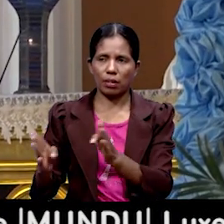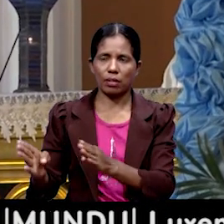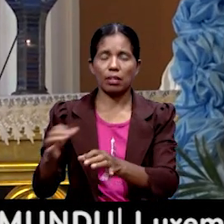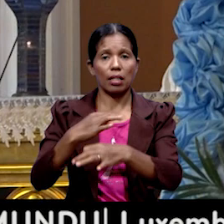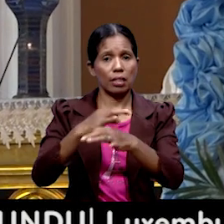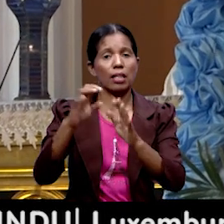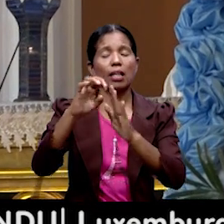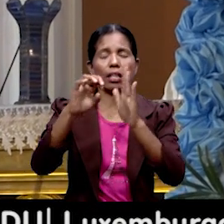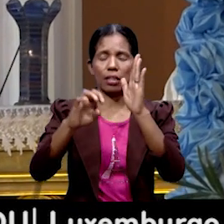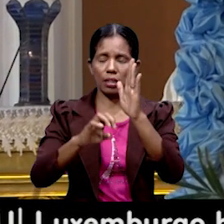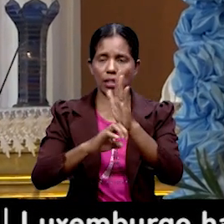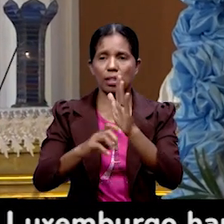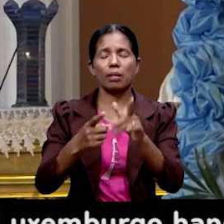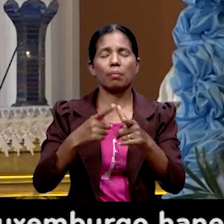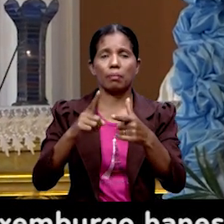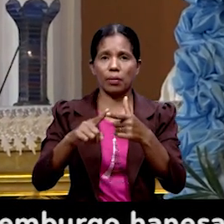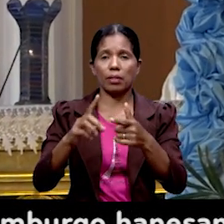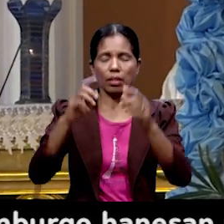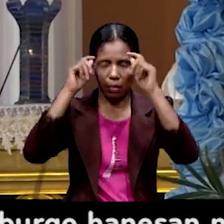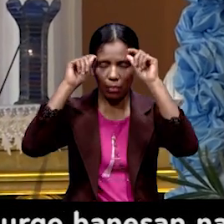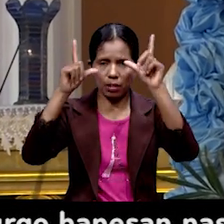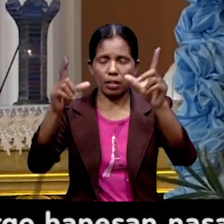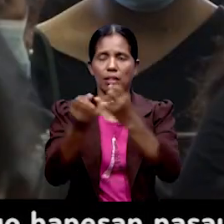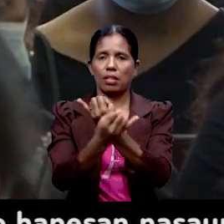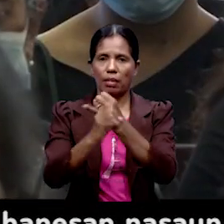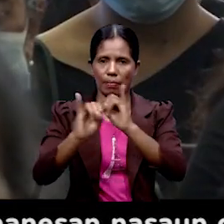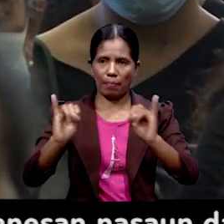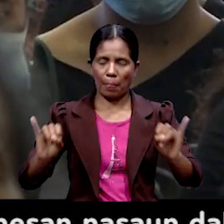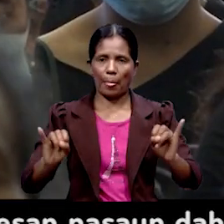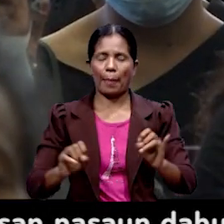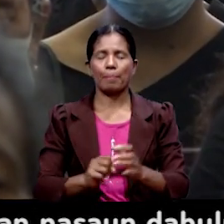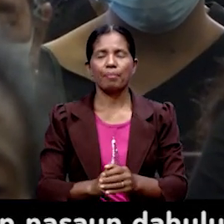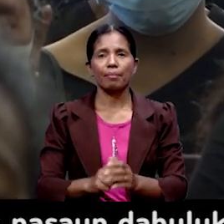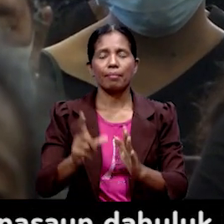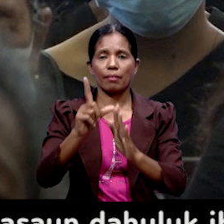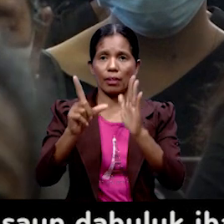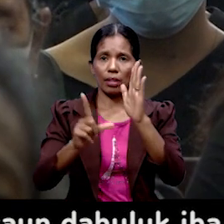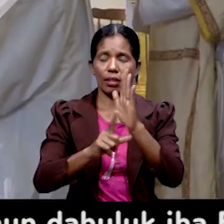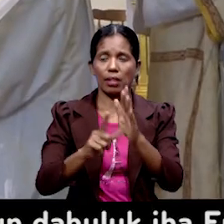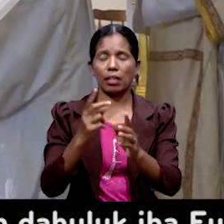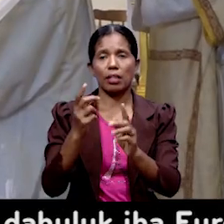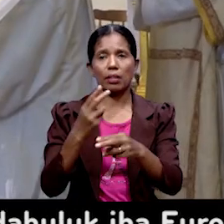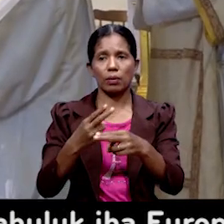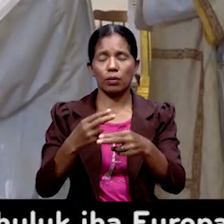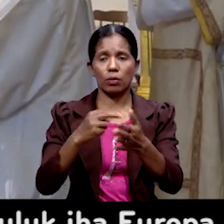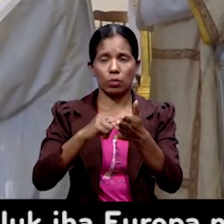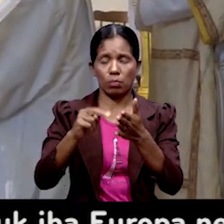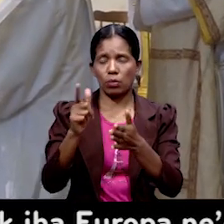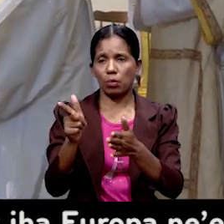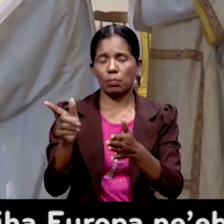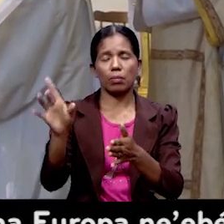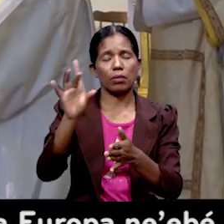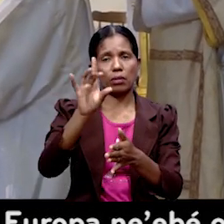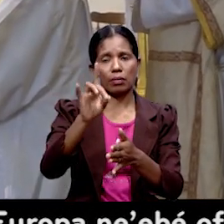Estado, a foi em Timor-Leste, reta ninha independência. Decreto-Lei número Ruanulu Barra Rihun Ruacia, Loron